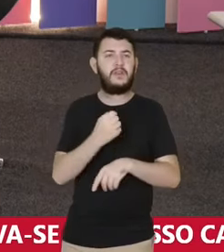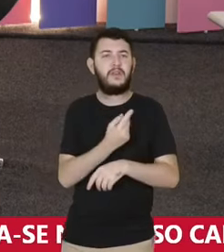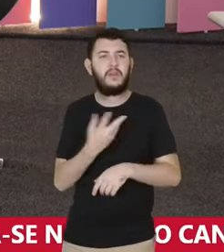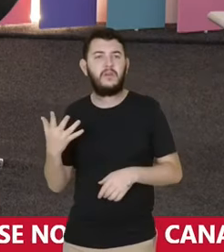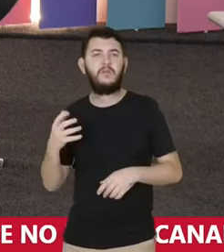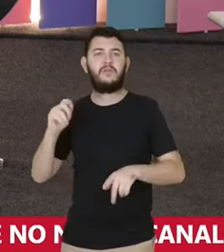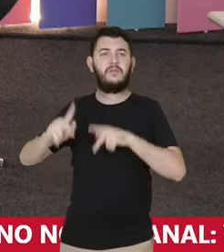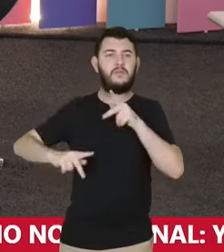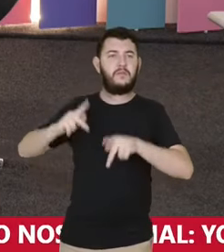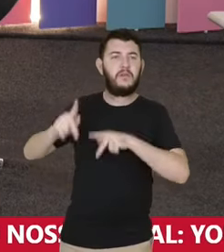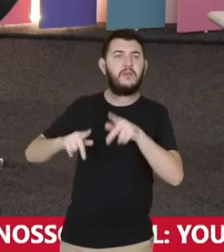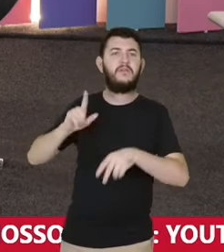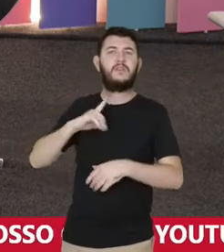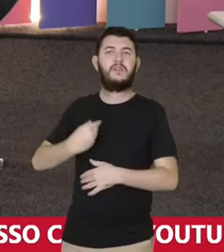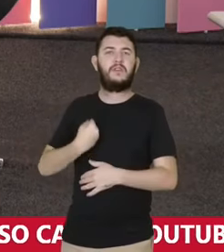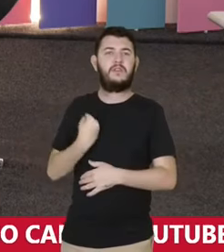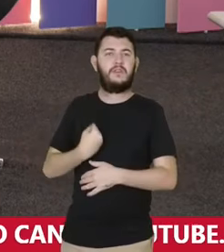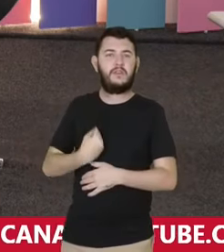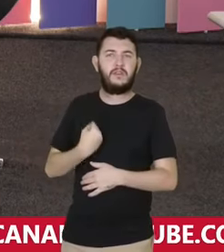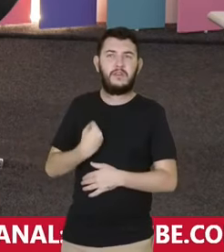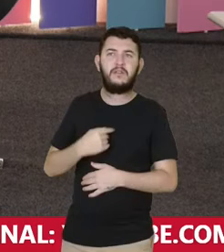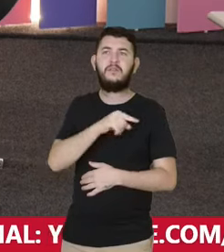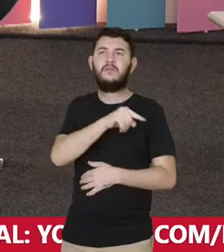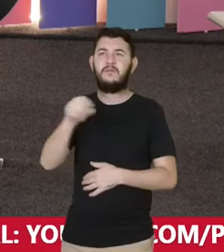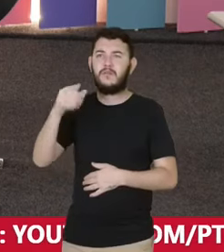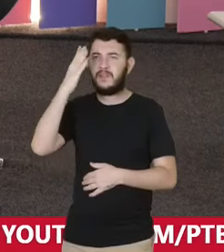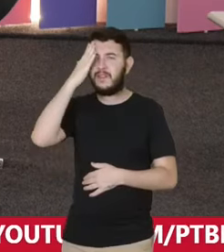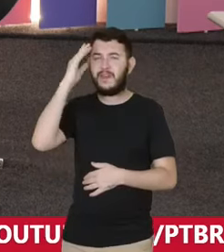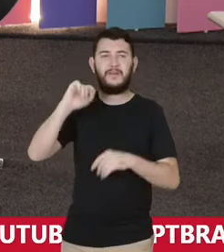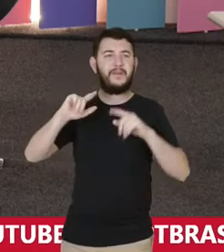e como se sabe, o Brasil é muito